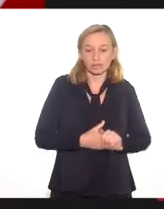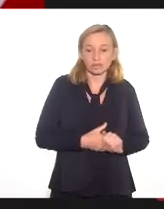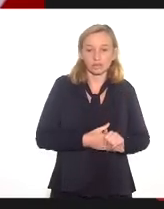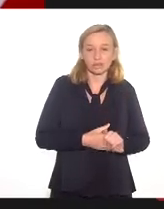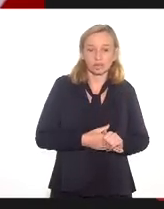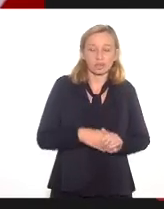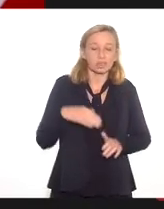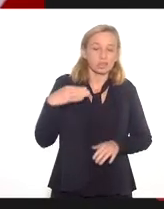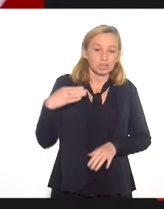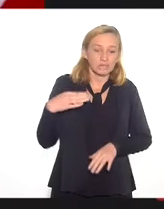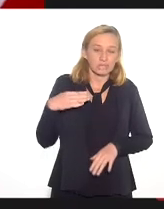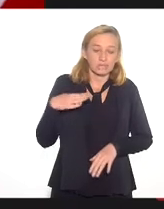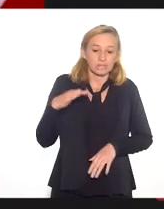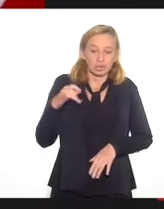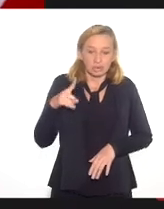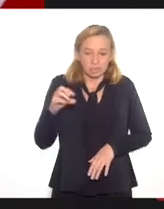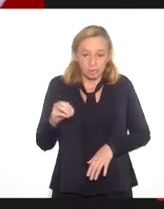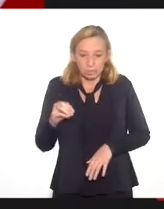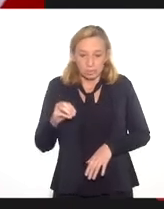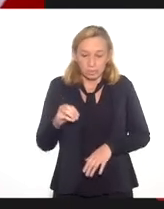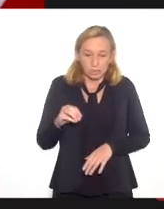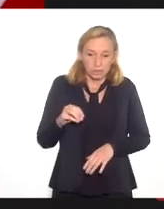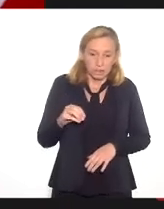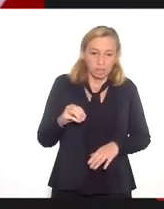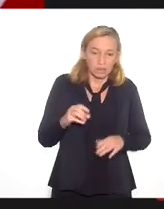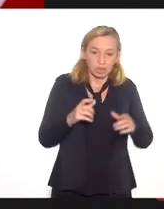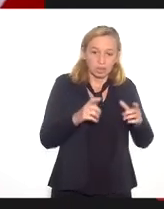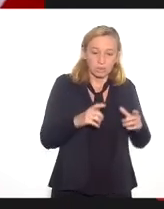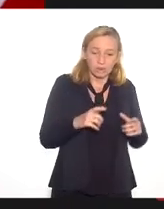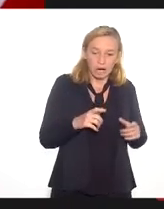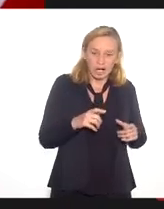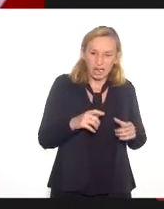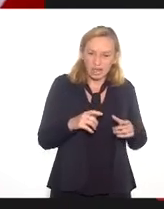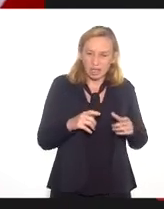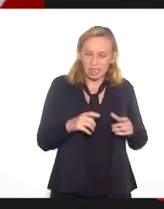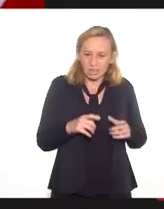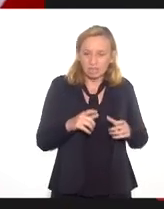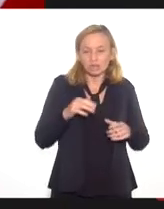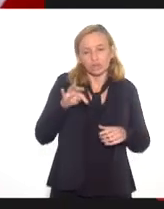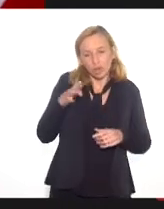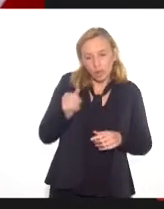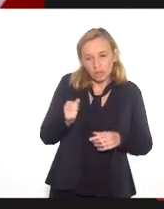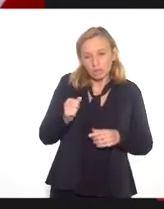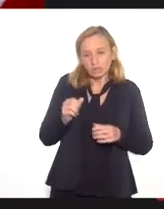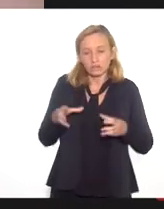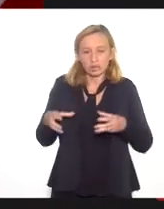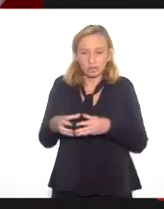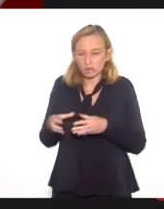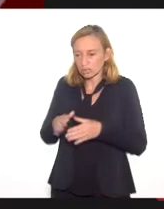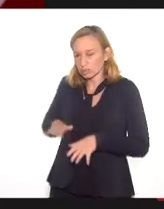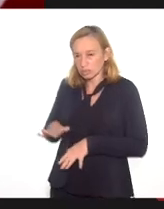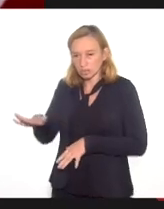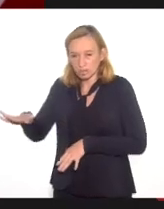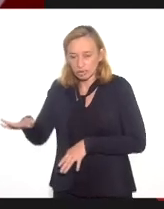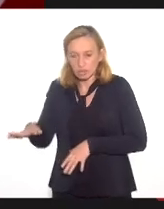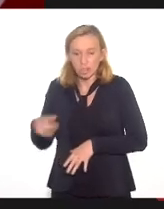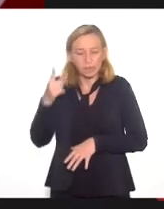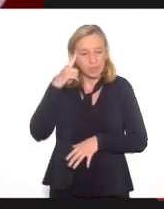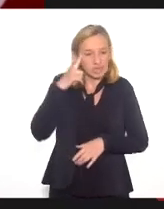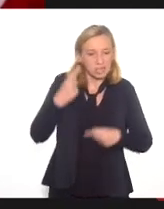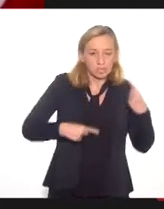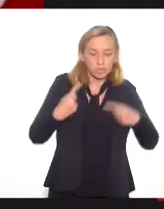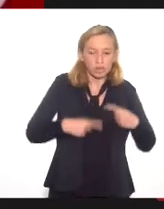de bancos de alimentos por que não construir bancos de alimentos hortas comunitárias nas periferias né pensar em políticas